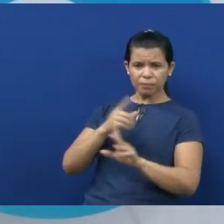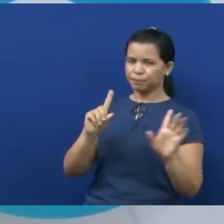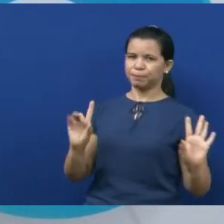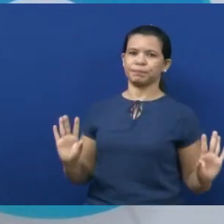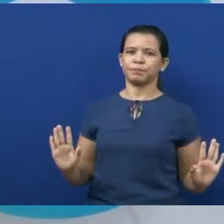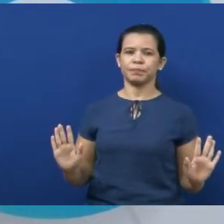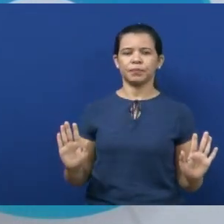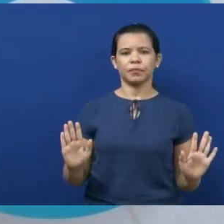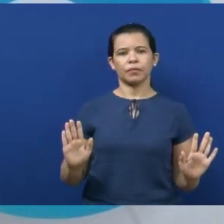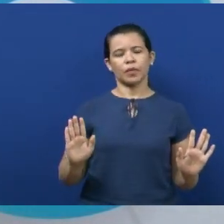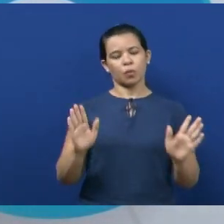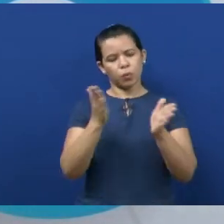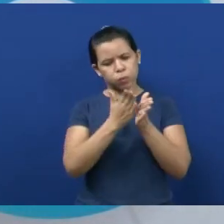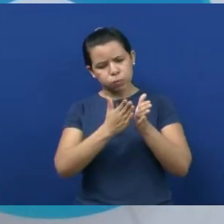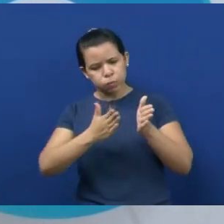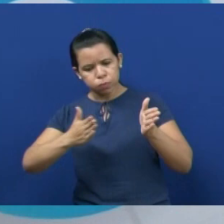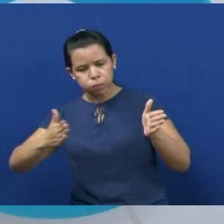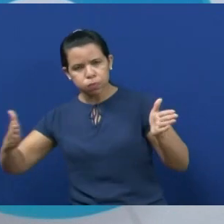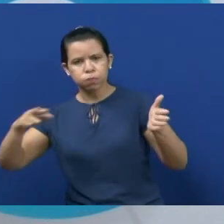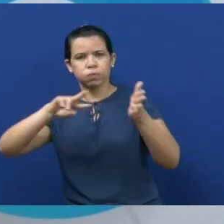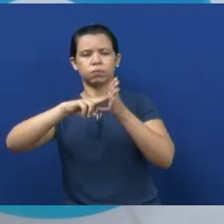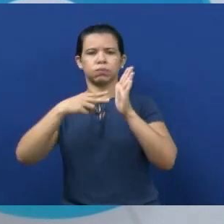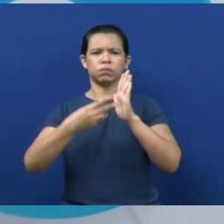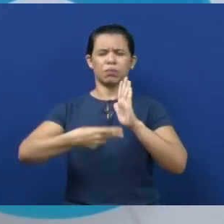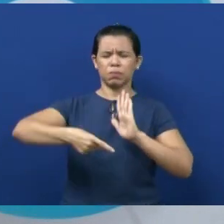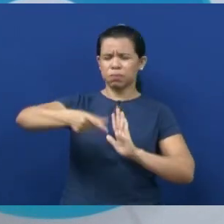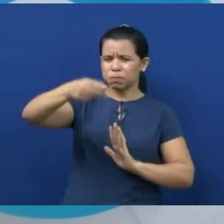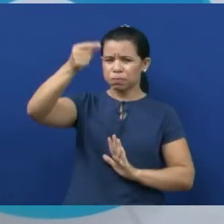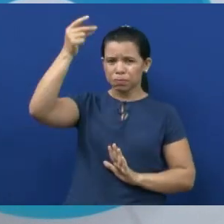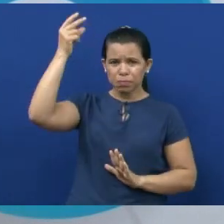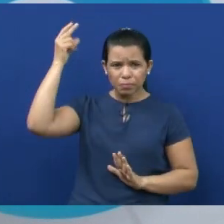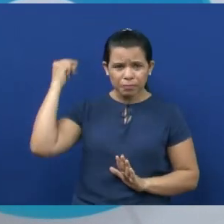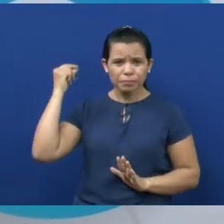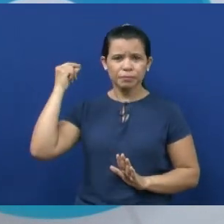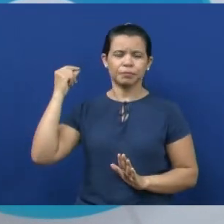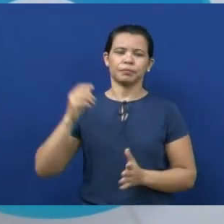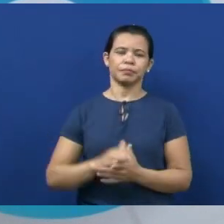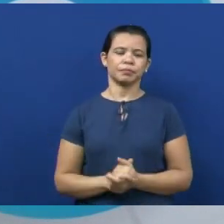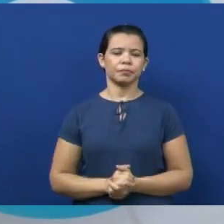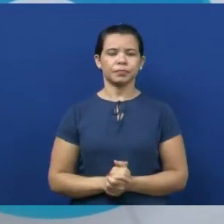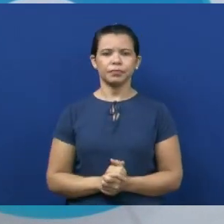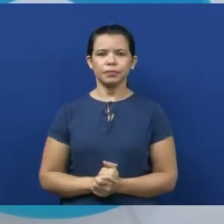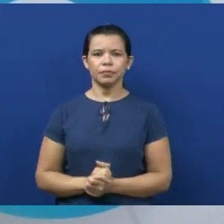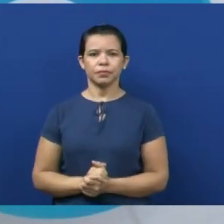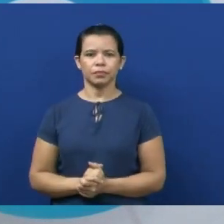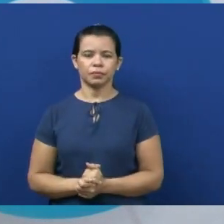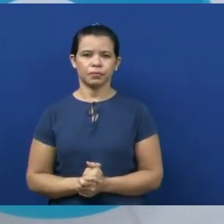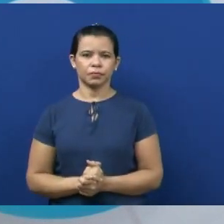algo que aconteceu há muito tempo atrás, principalmente na antiguidade. Certo?